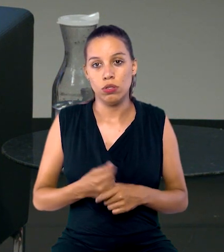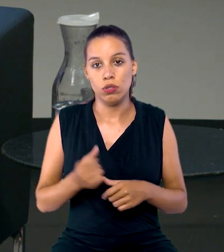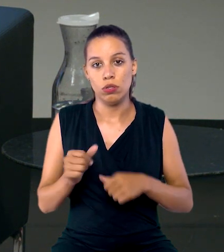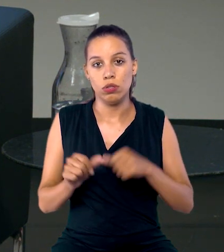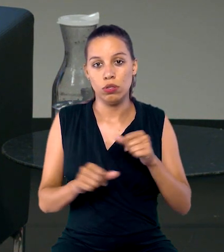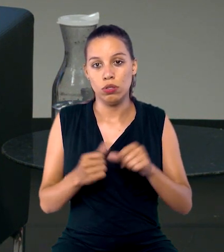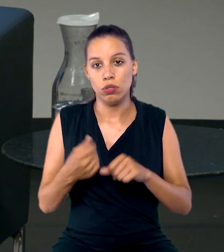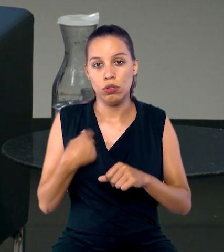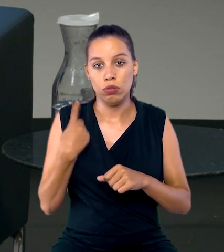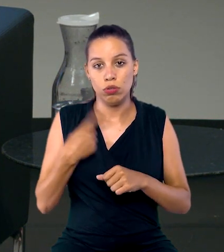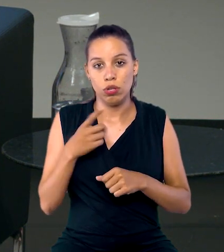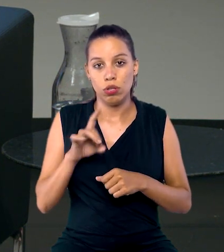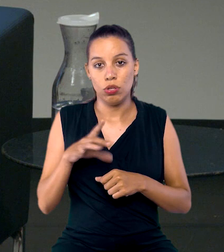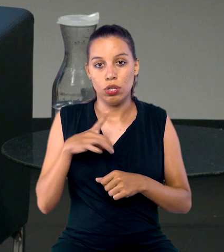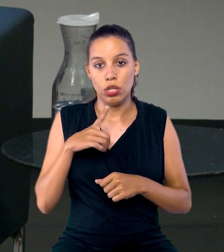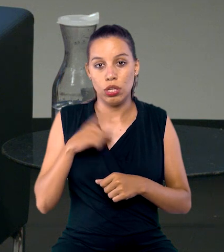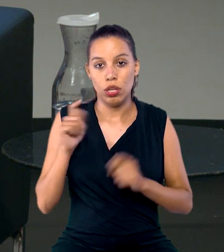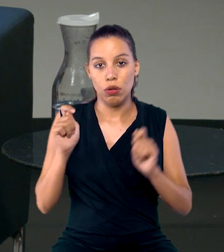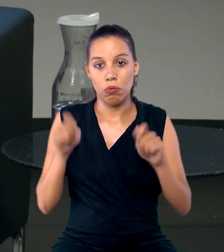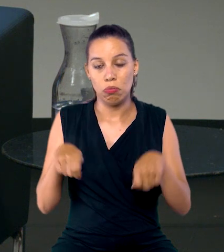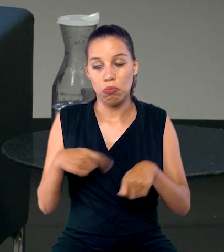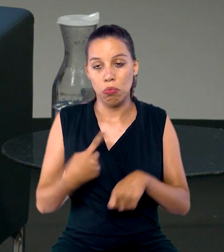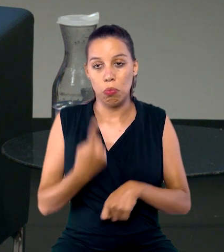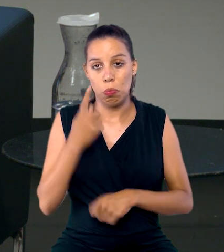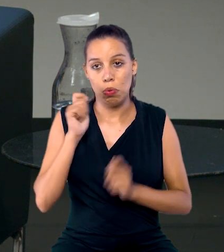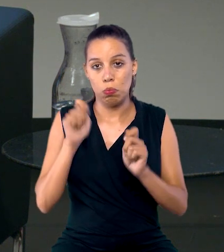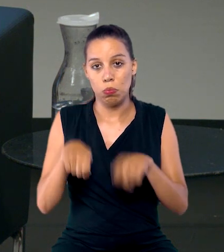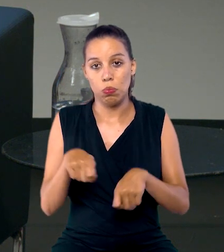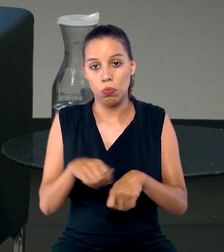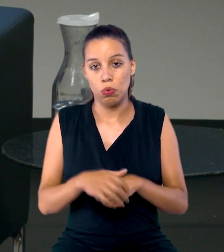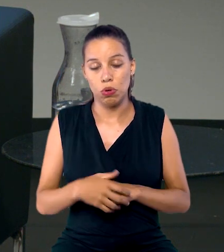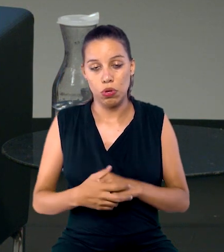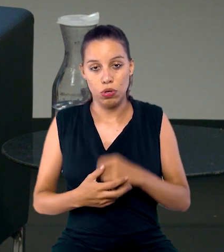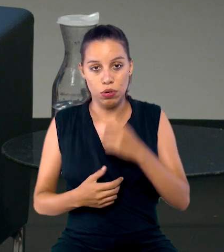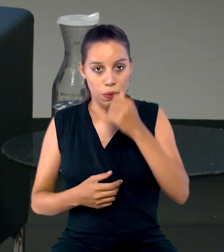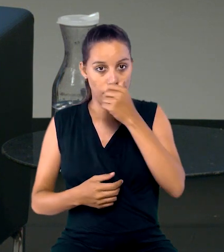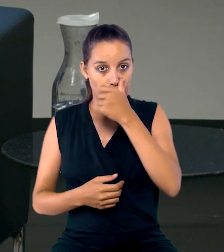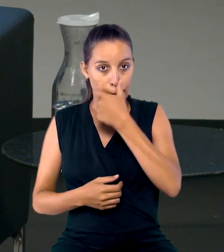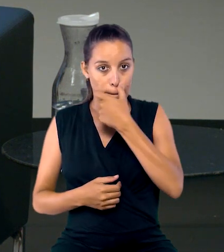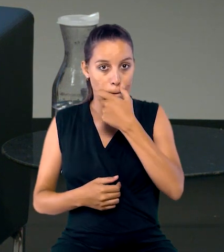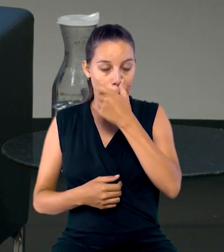A gente só tem uma chance, que é